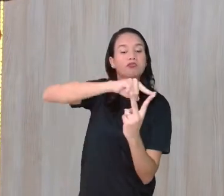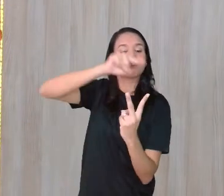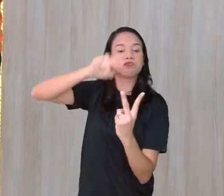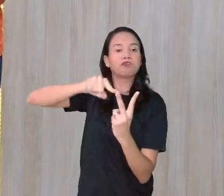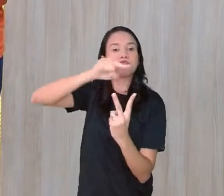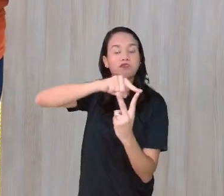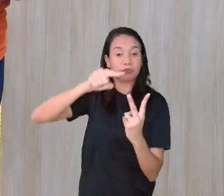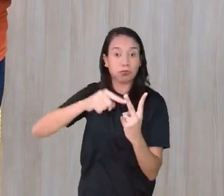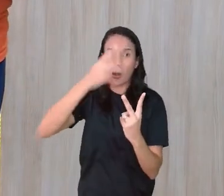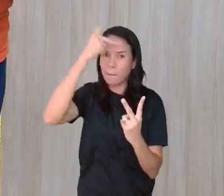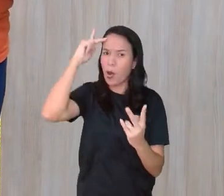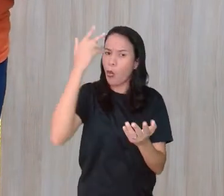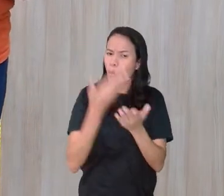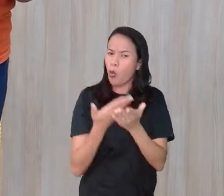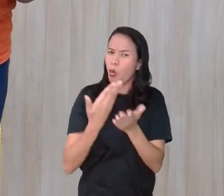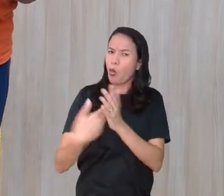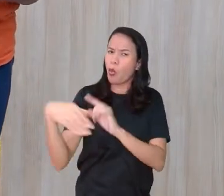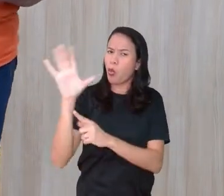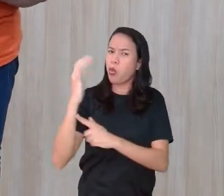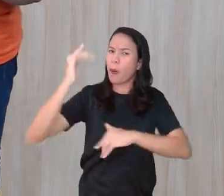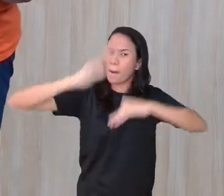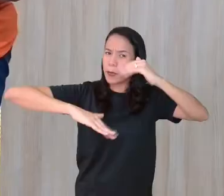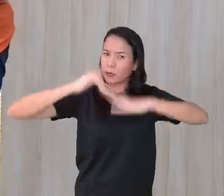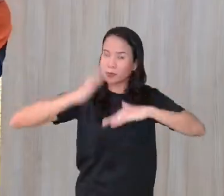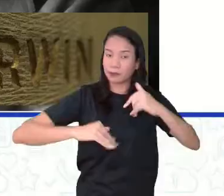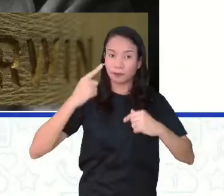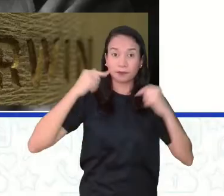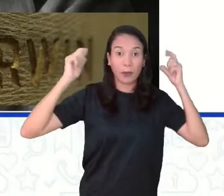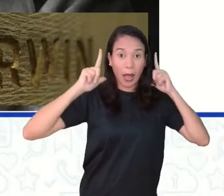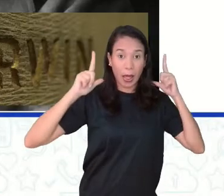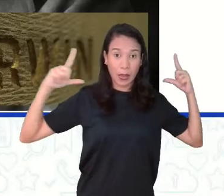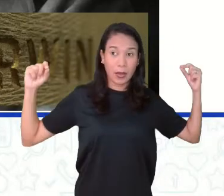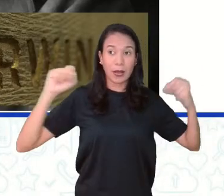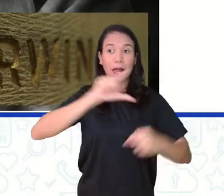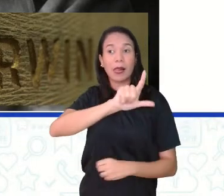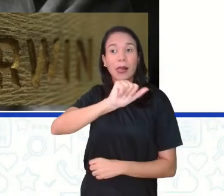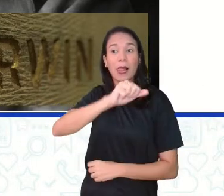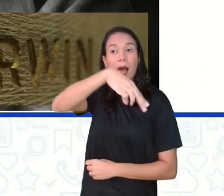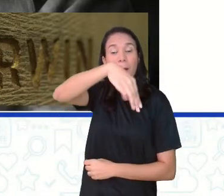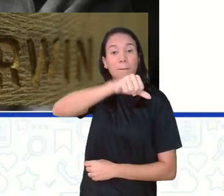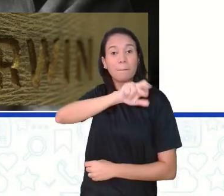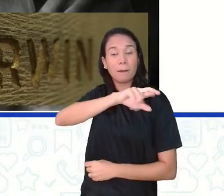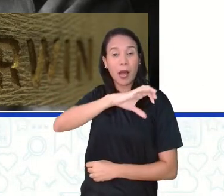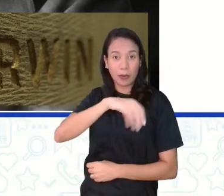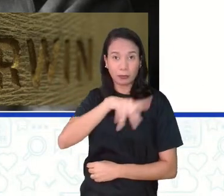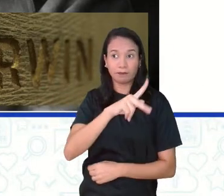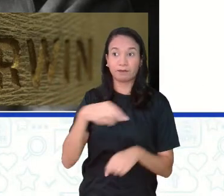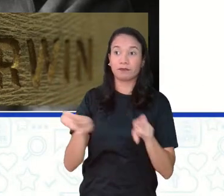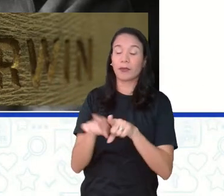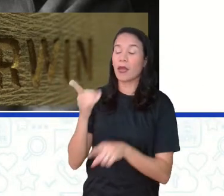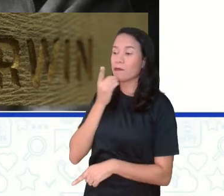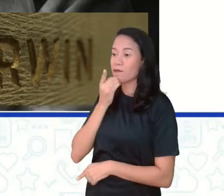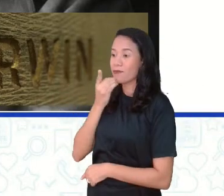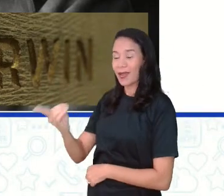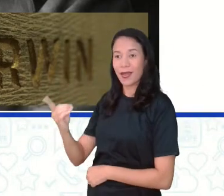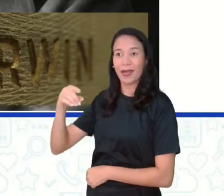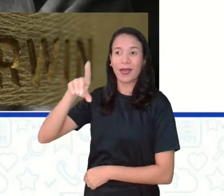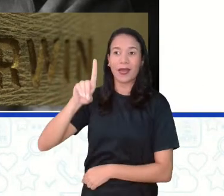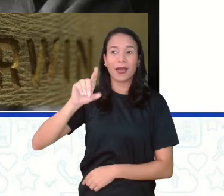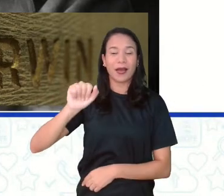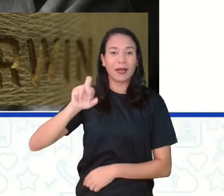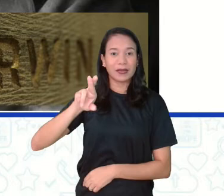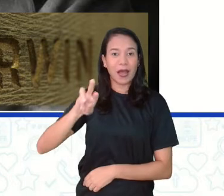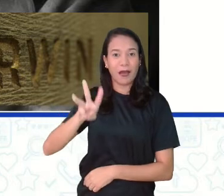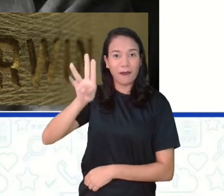grandes estudiosos, dois grandes cientistas, Lamarck e Darwin. Eles não viveram, né, na mesma época,